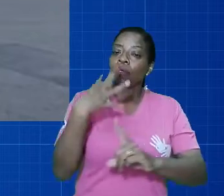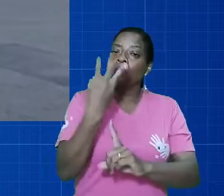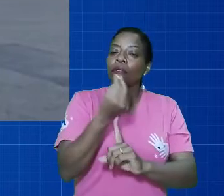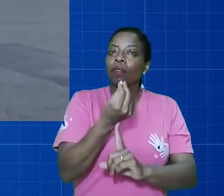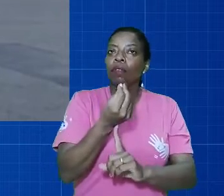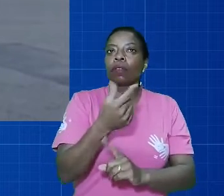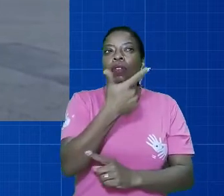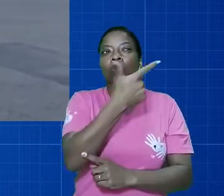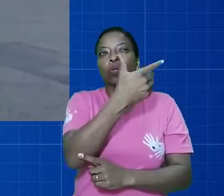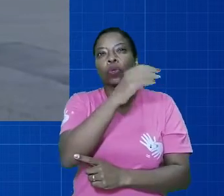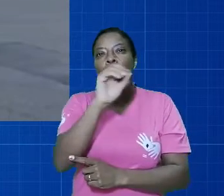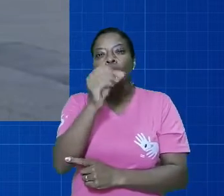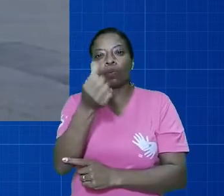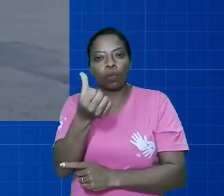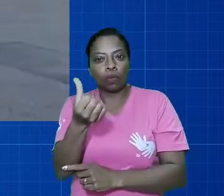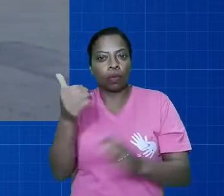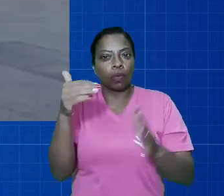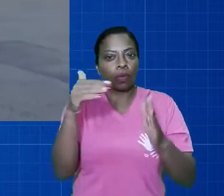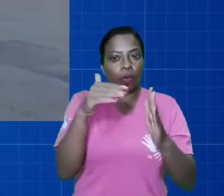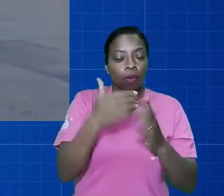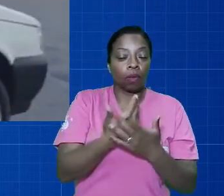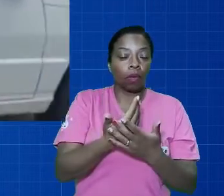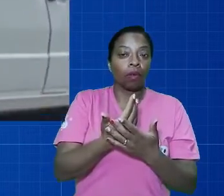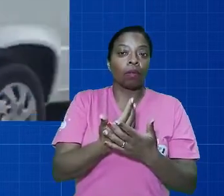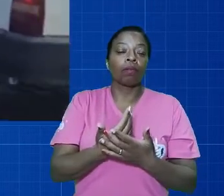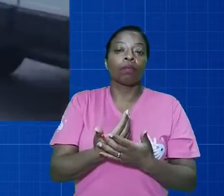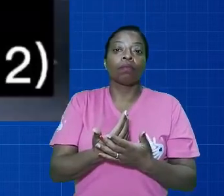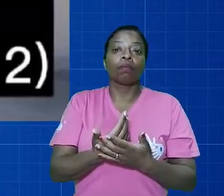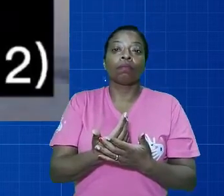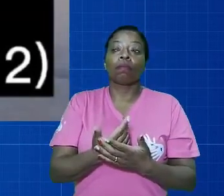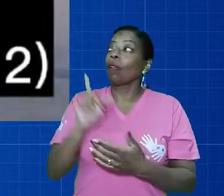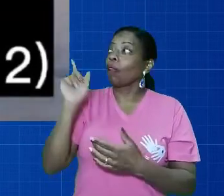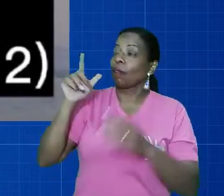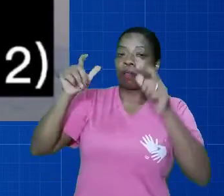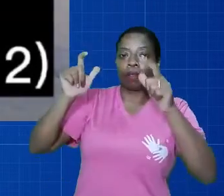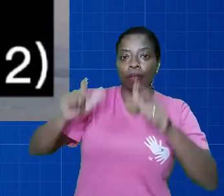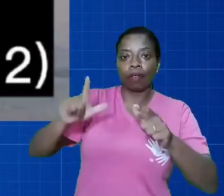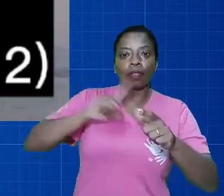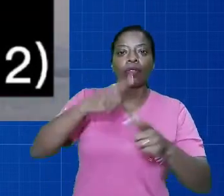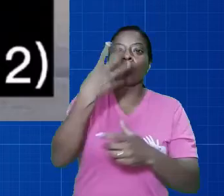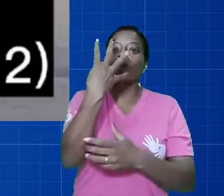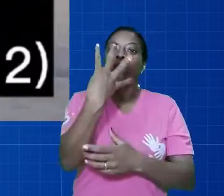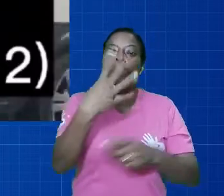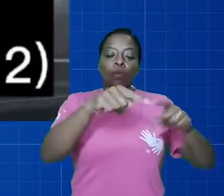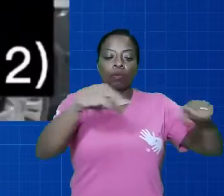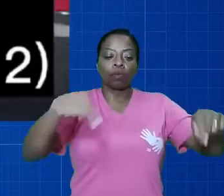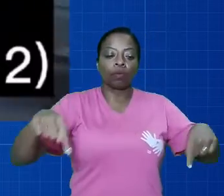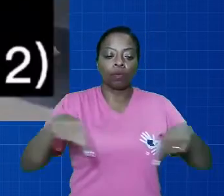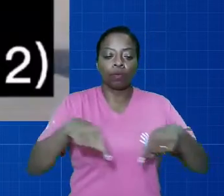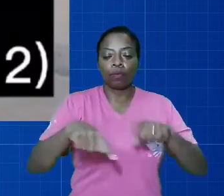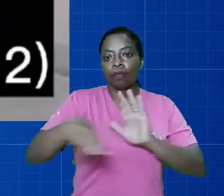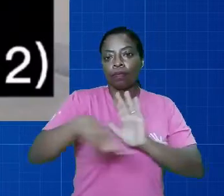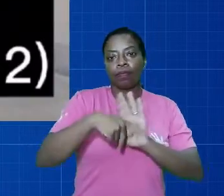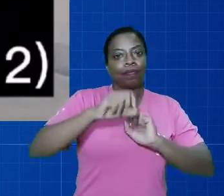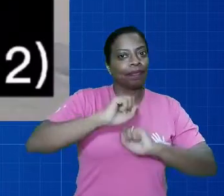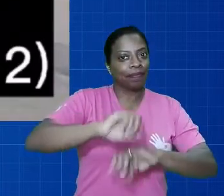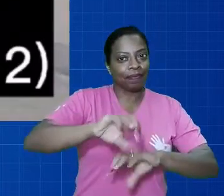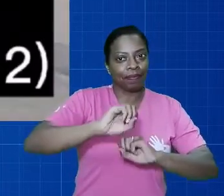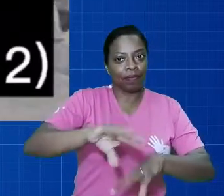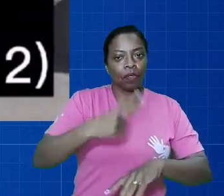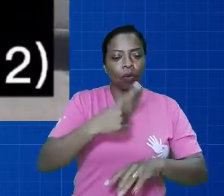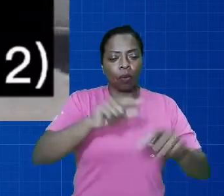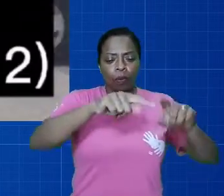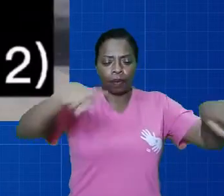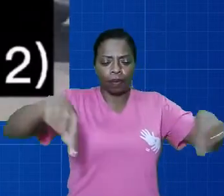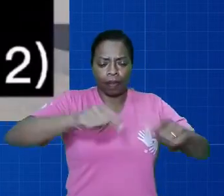2006. E nesse espaço aqui, que nós tínhamos 4 salas de aula e uma sala bem grande, onde inclusive podiam ser